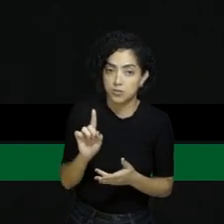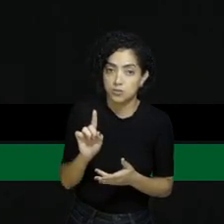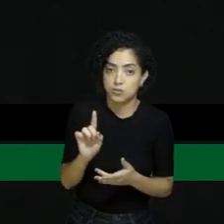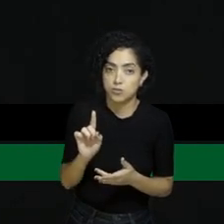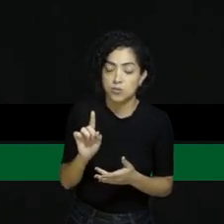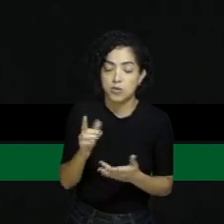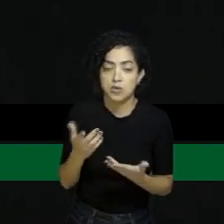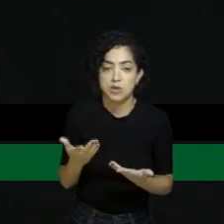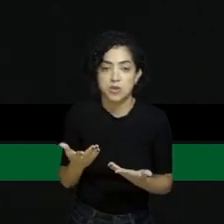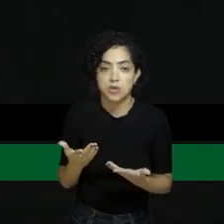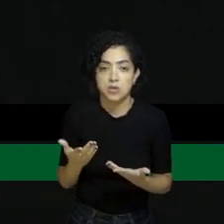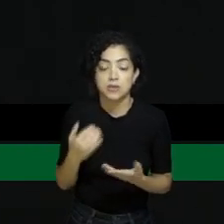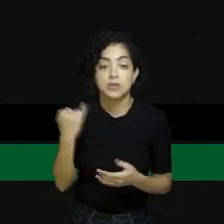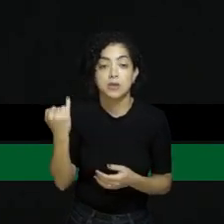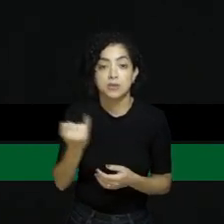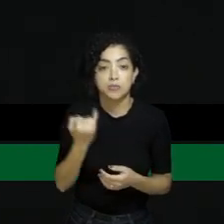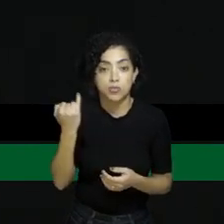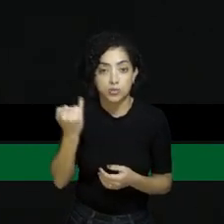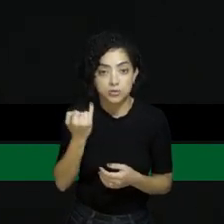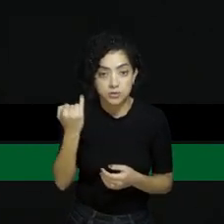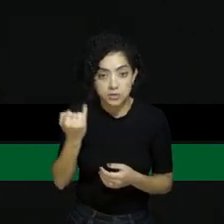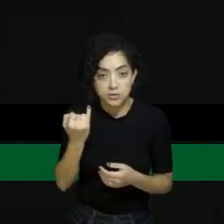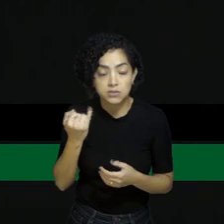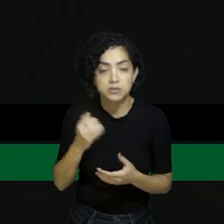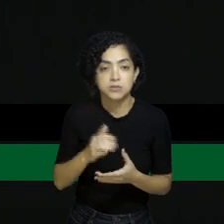momento nenhum da importância do plástico,